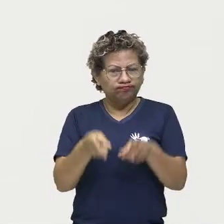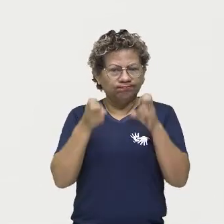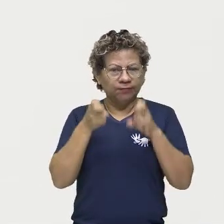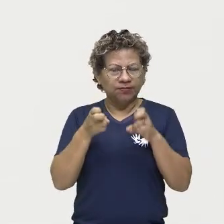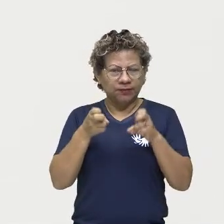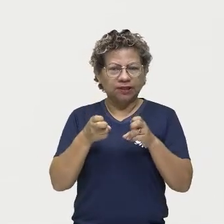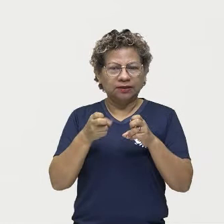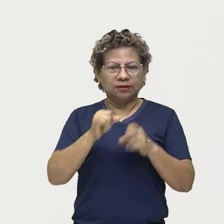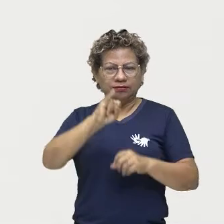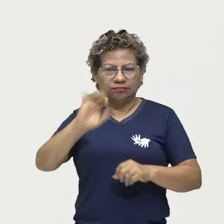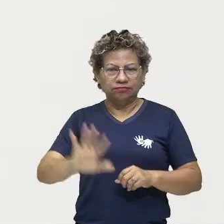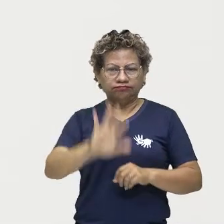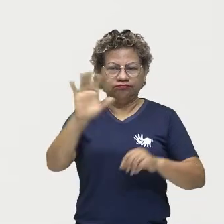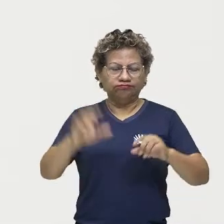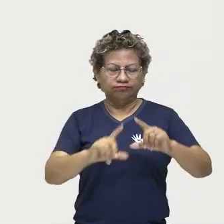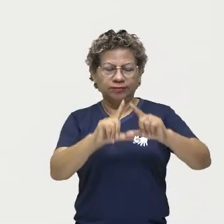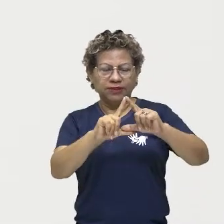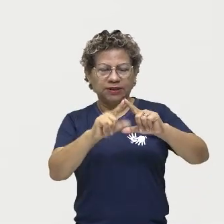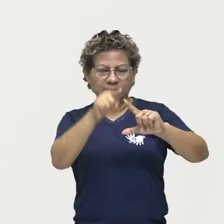vértice C.